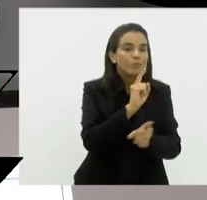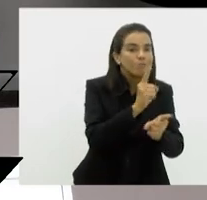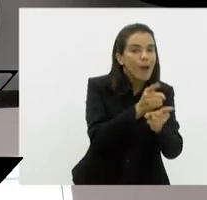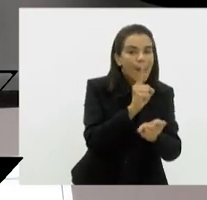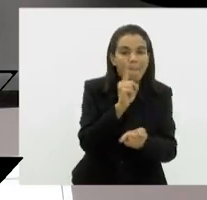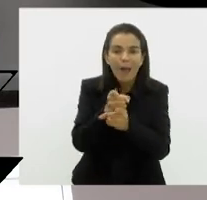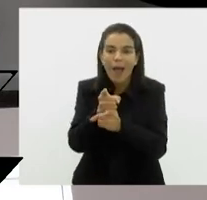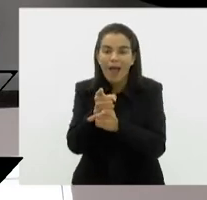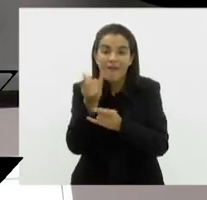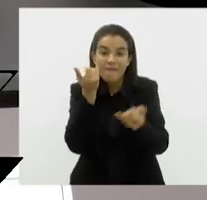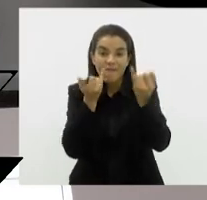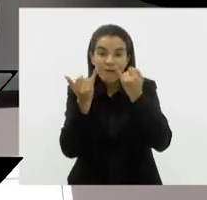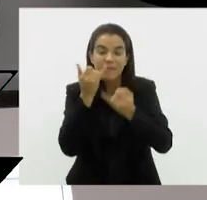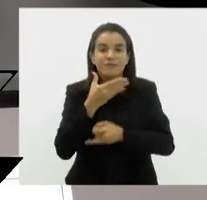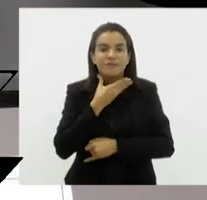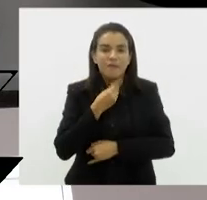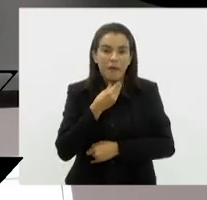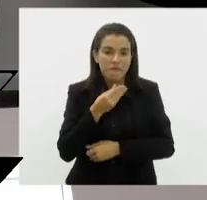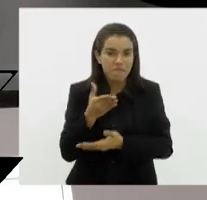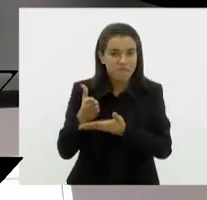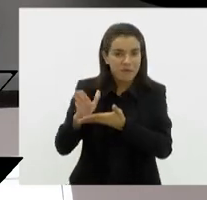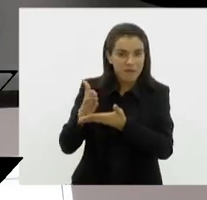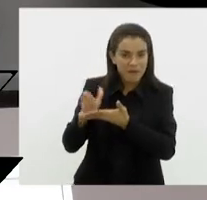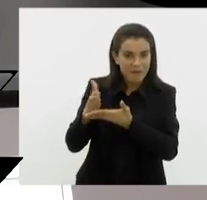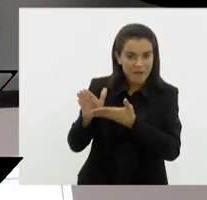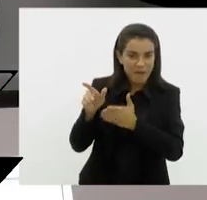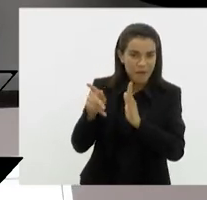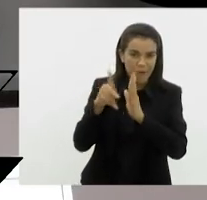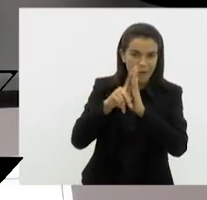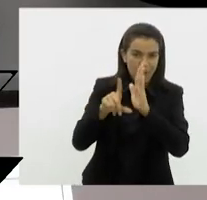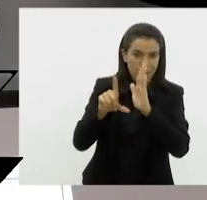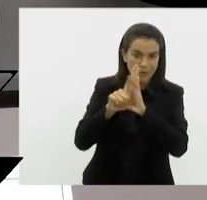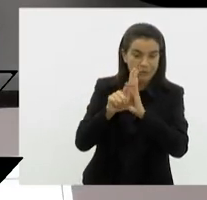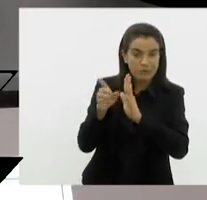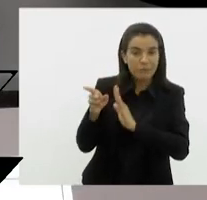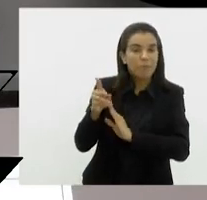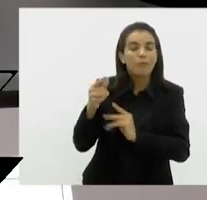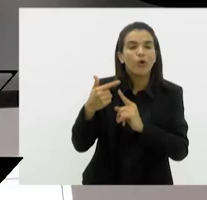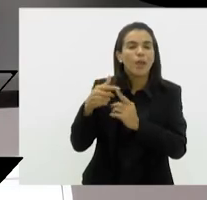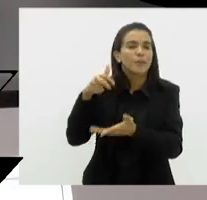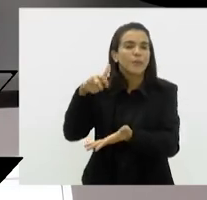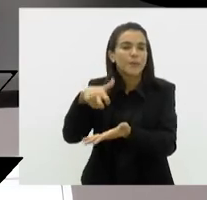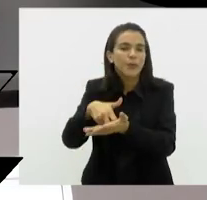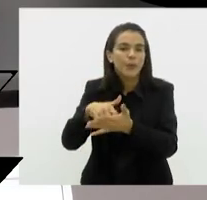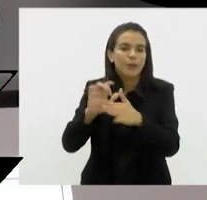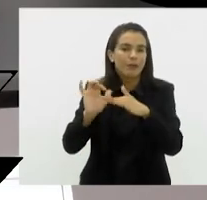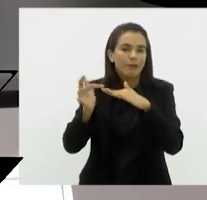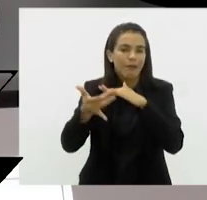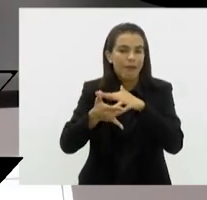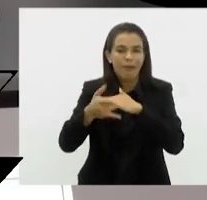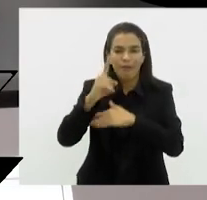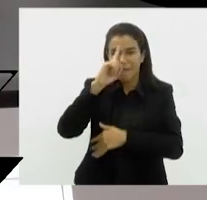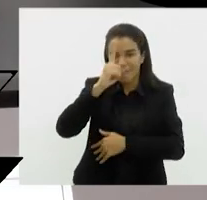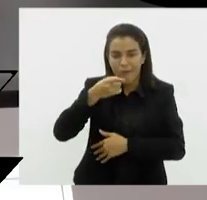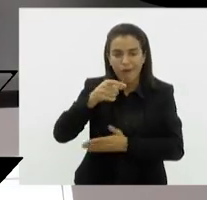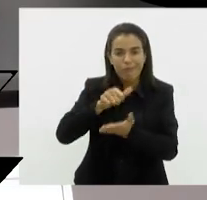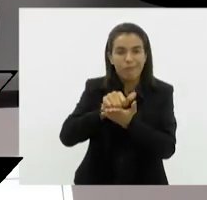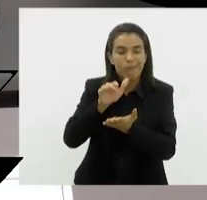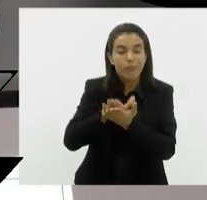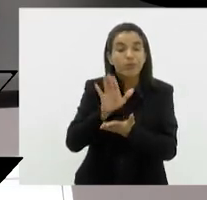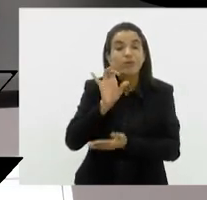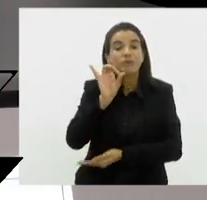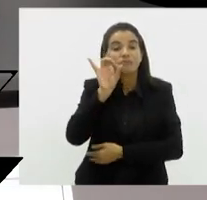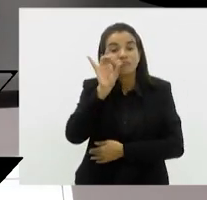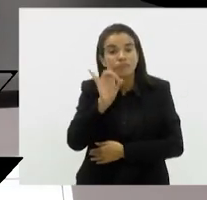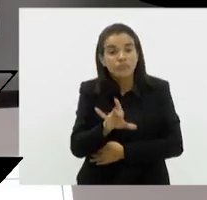falsas, que nada tem a ver com esse projeto da Câmara, porque ele não pune redes, não estabelece multa, é apenas